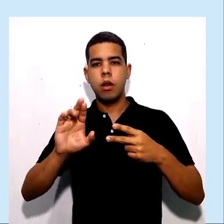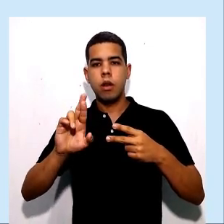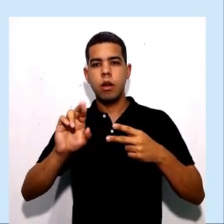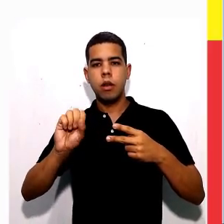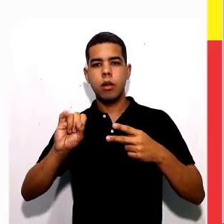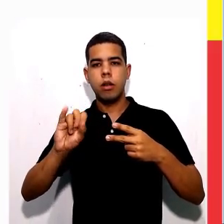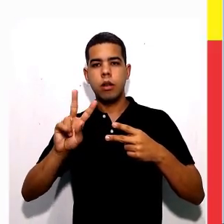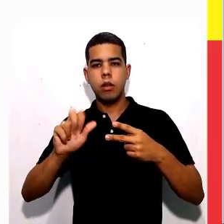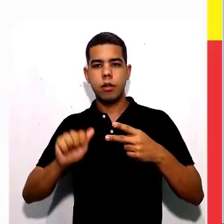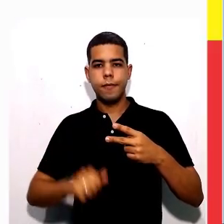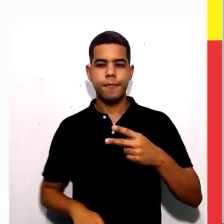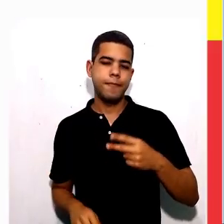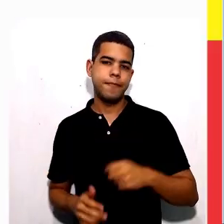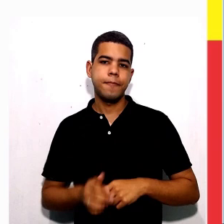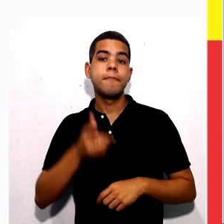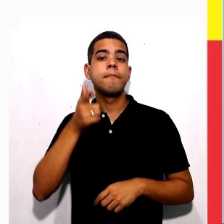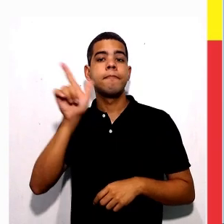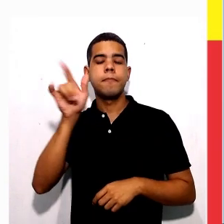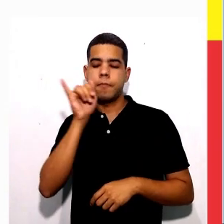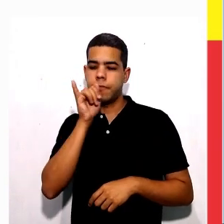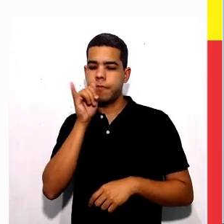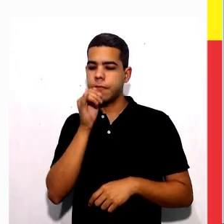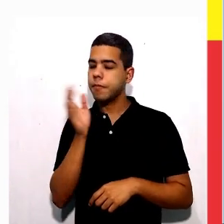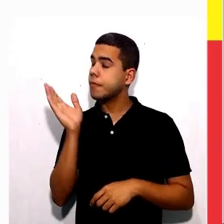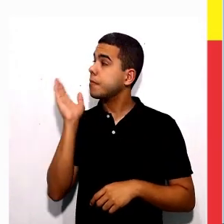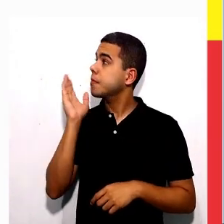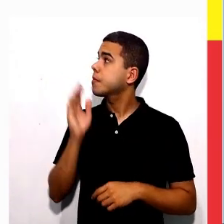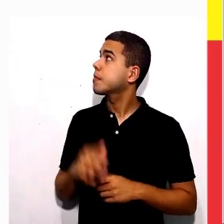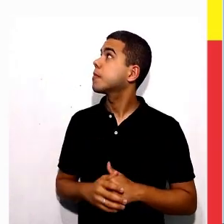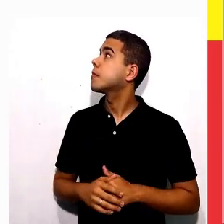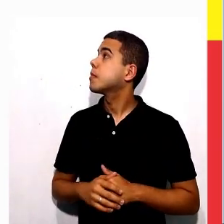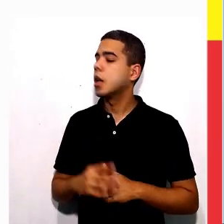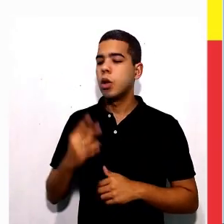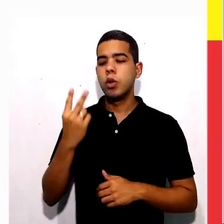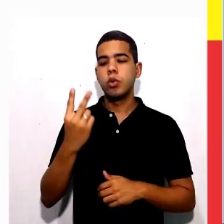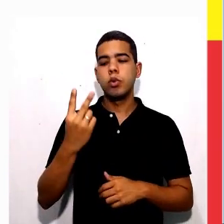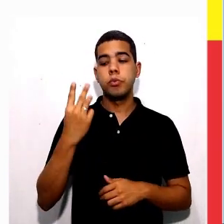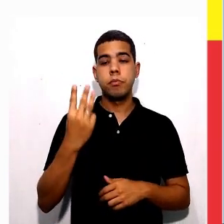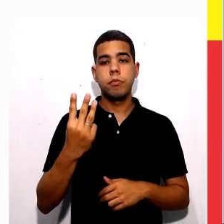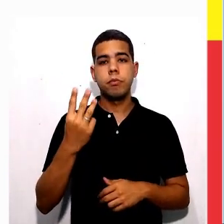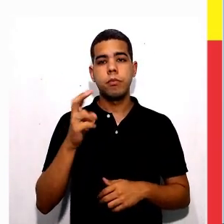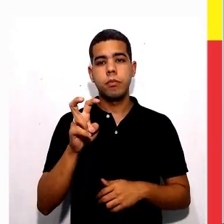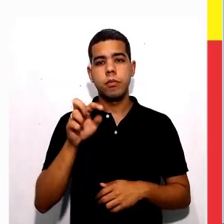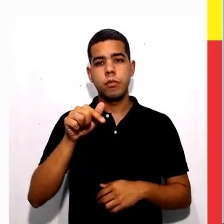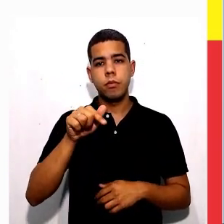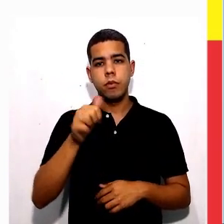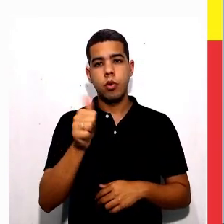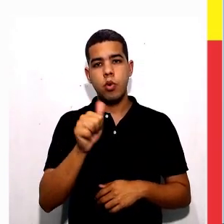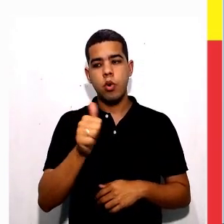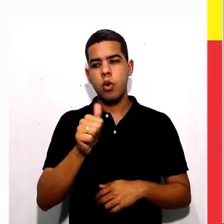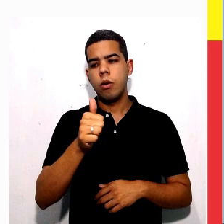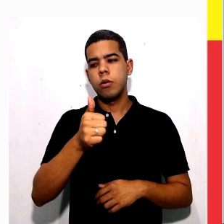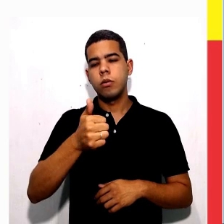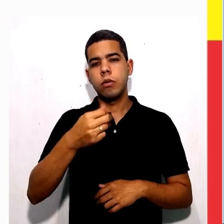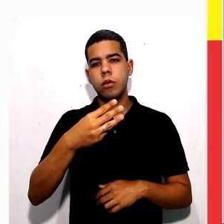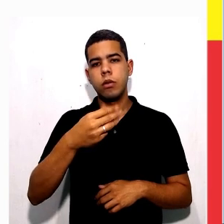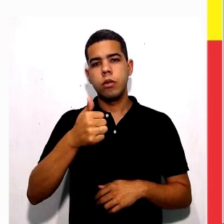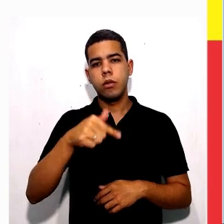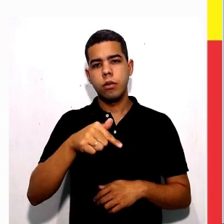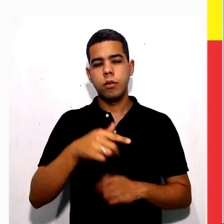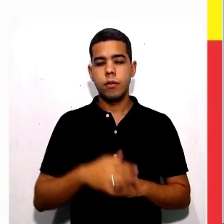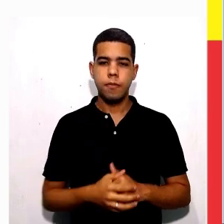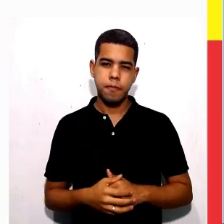na tela de vocês este exemplo dessa sequência. 2, 3, 5, 7, 11, 13,